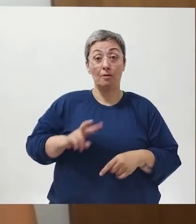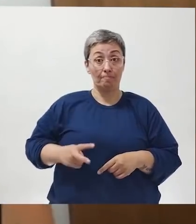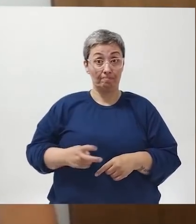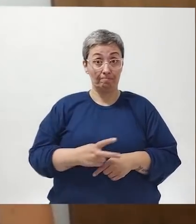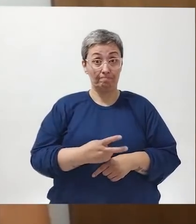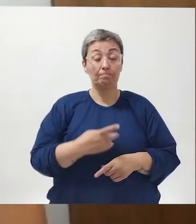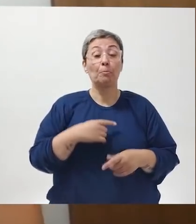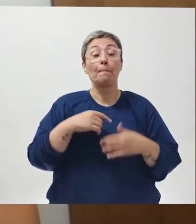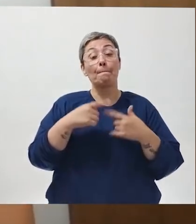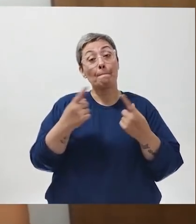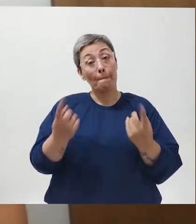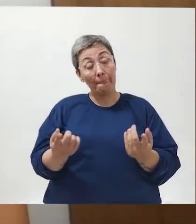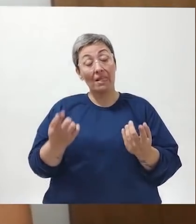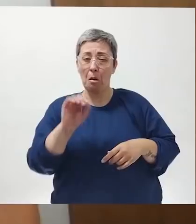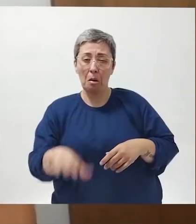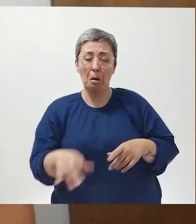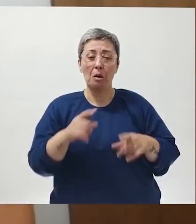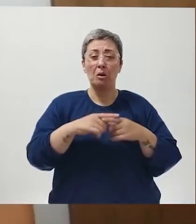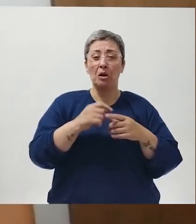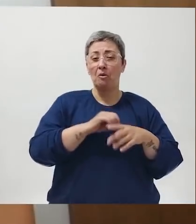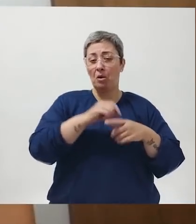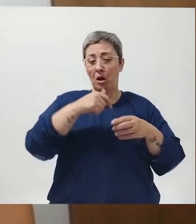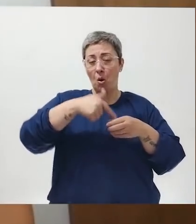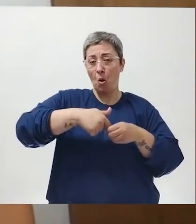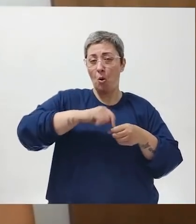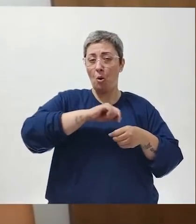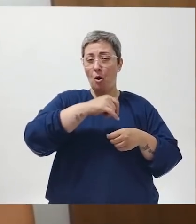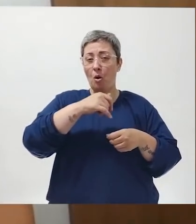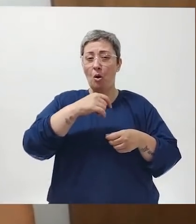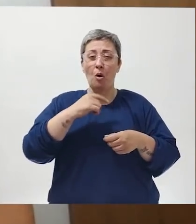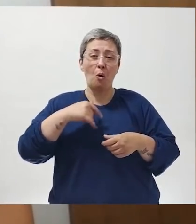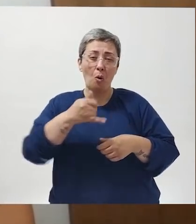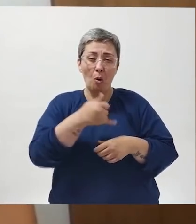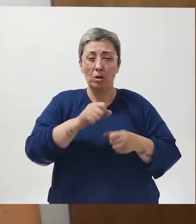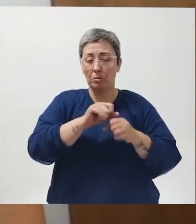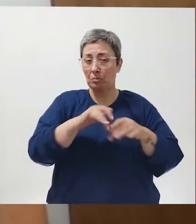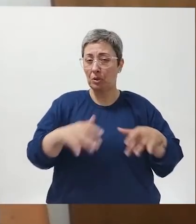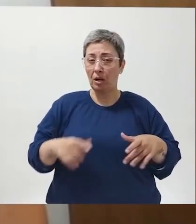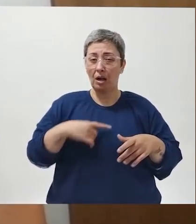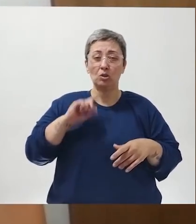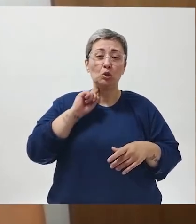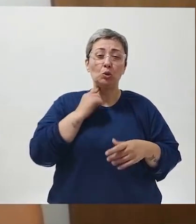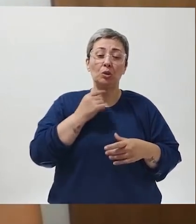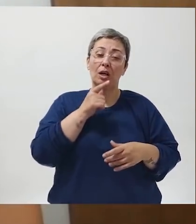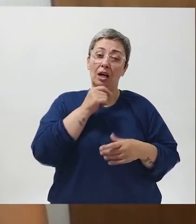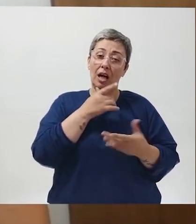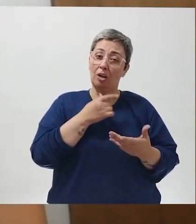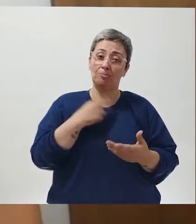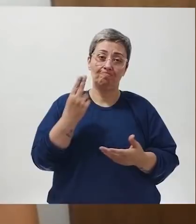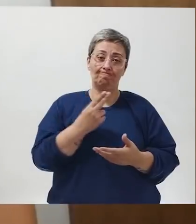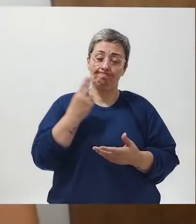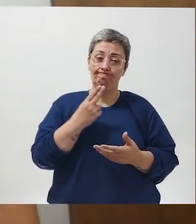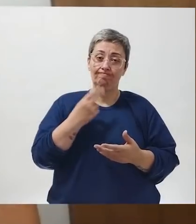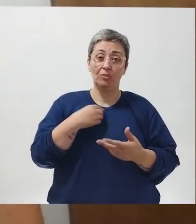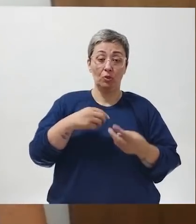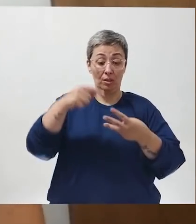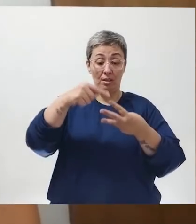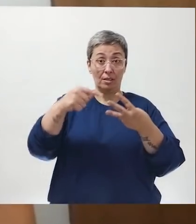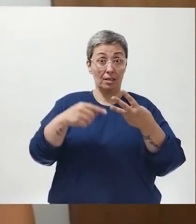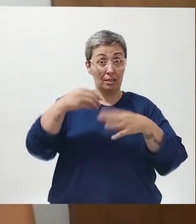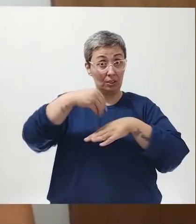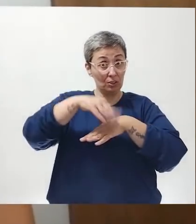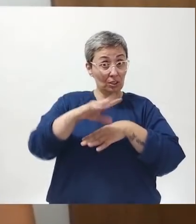vírus. Mas, apesar dessa importância toda da água para a nossa vida e do planeta, o homem, através de